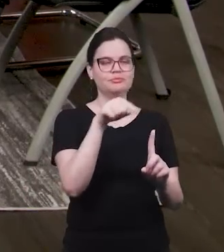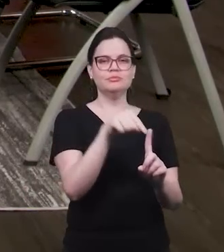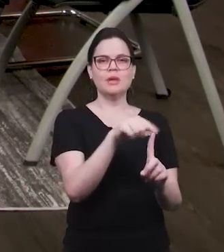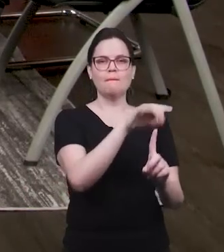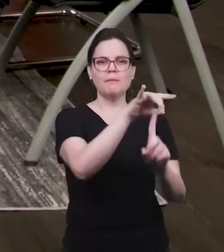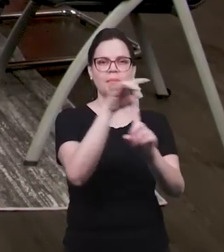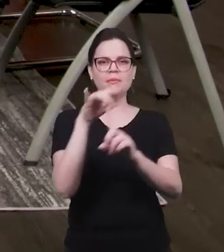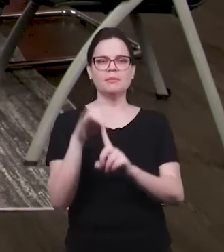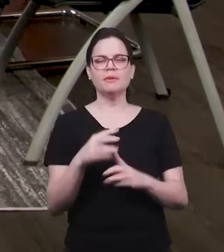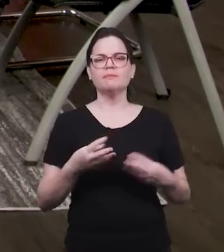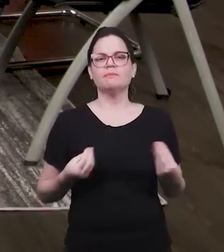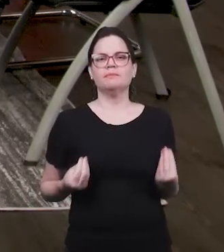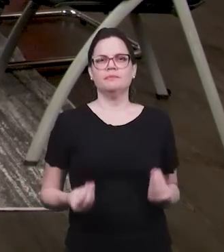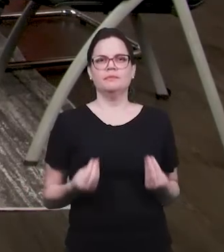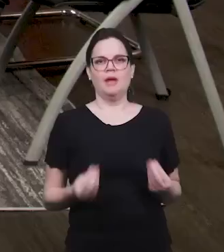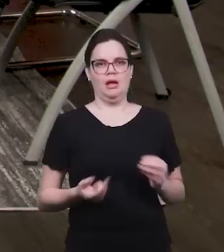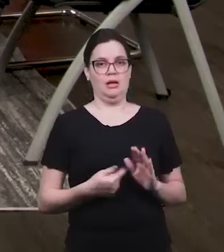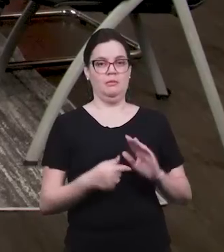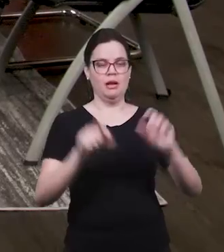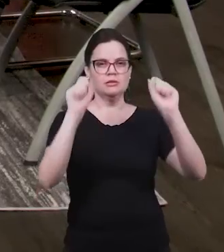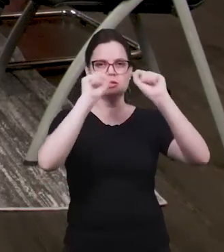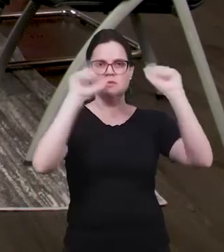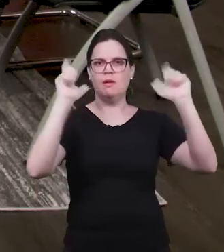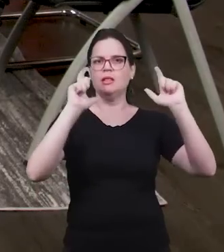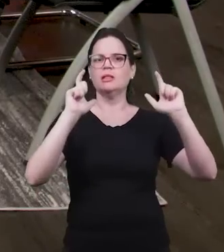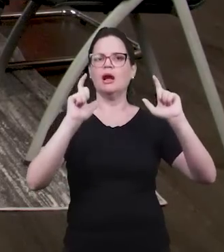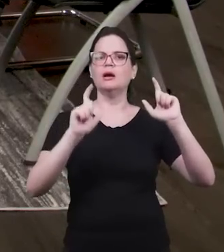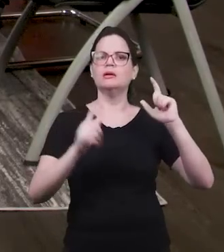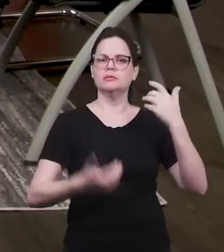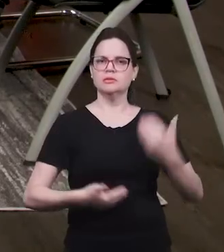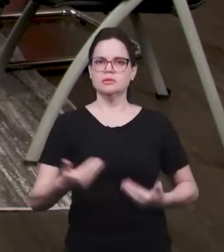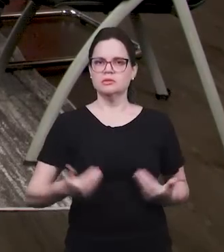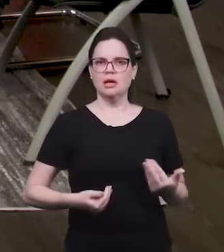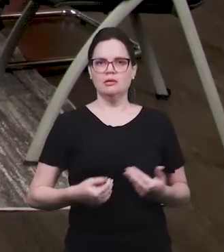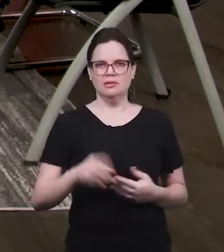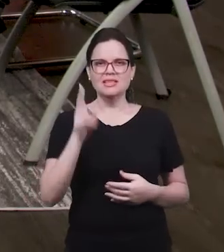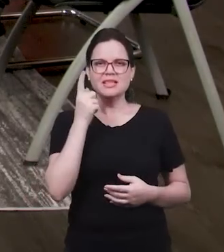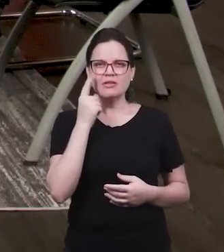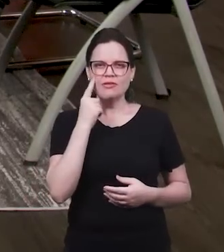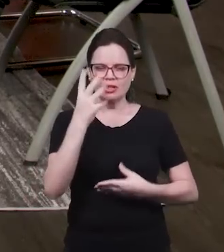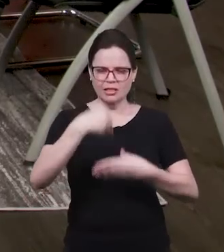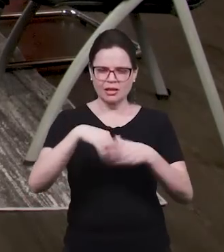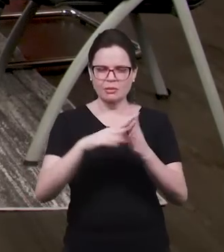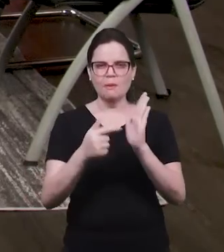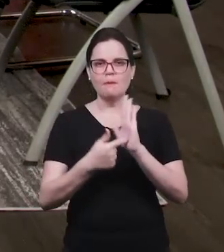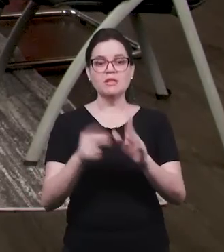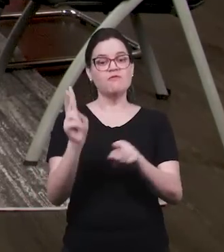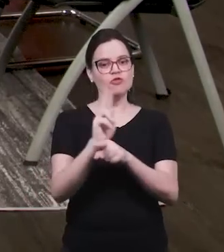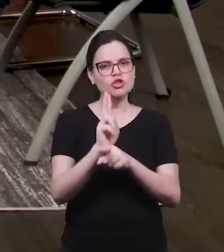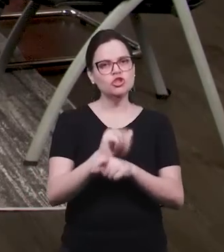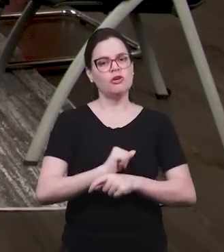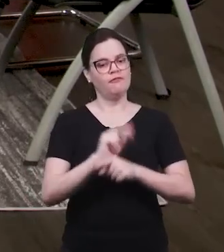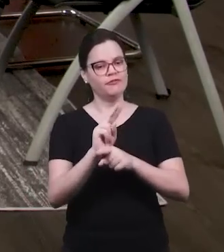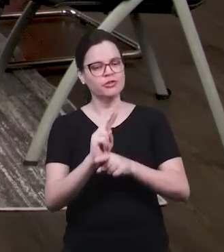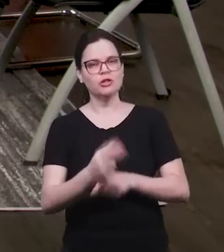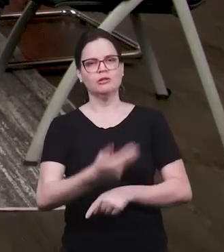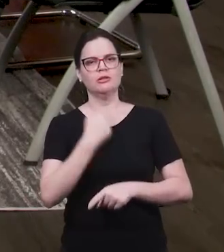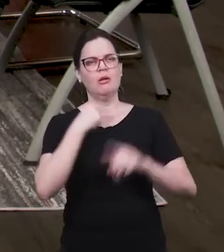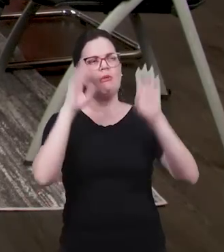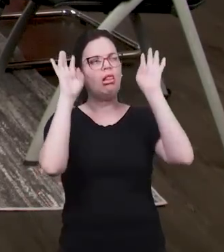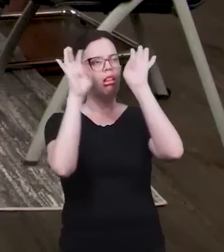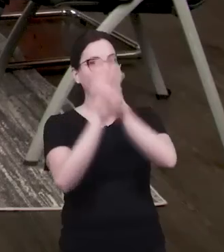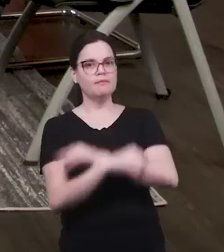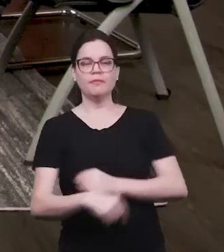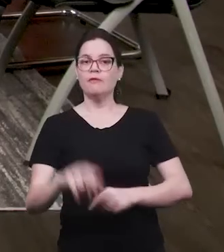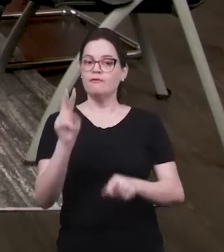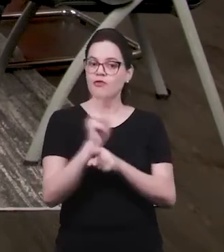não pode dormir nessa hora. E toda a palavra vigilância, vocês podem observar, vigilância, vigiai,